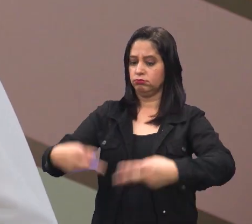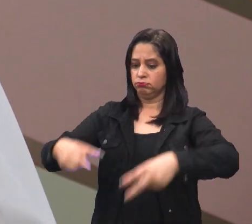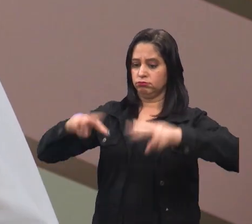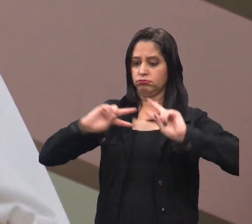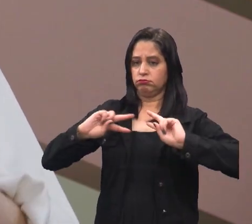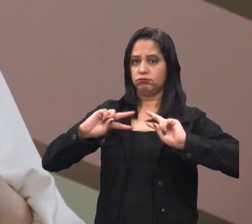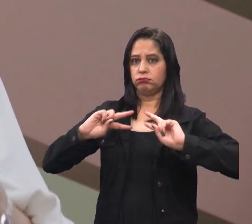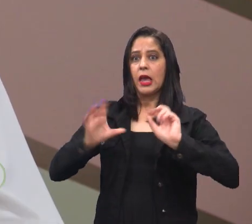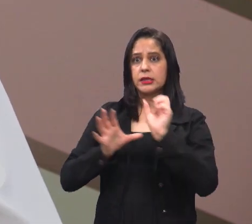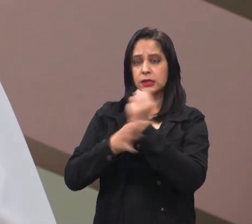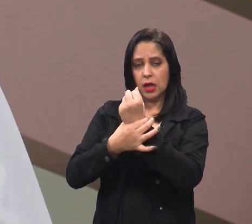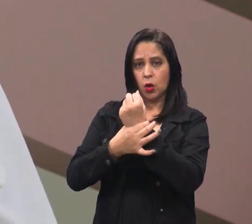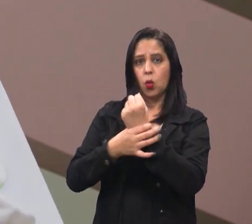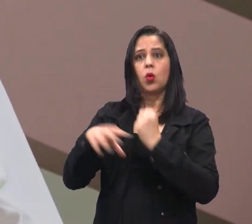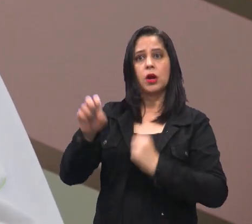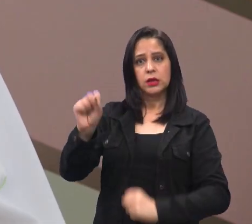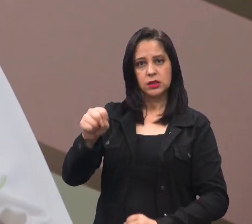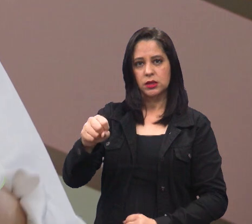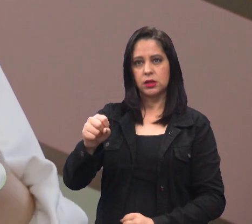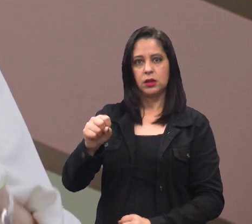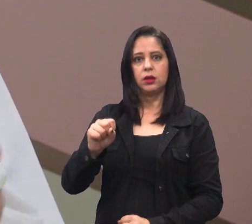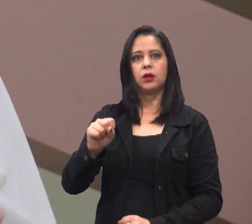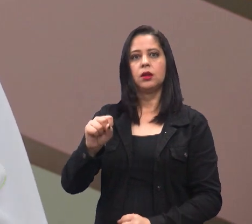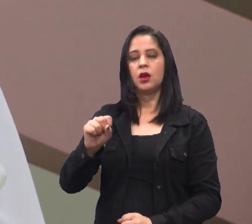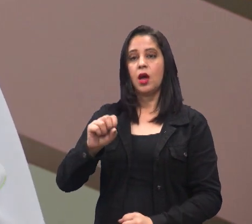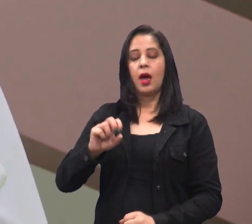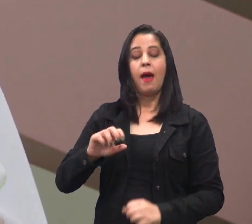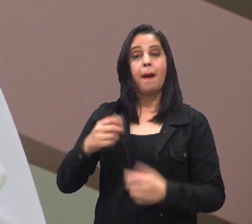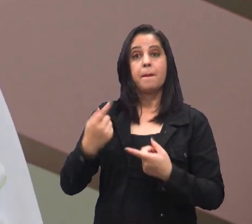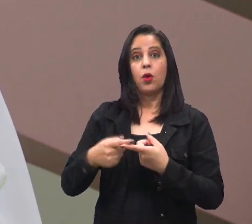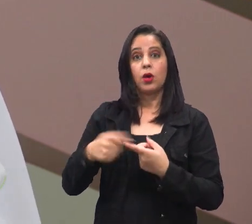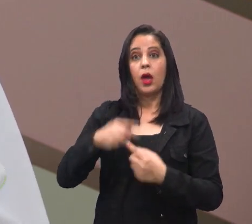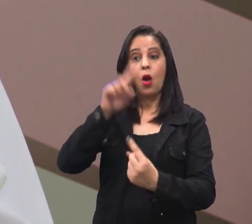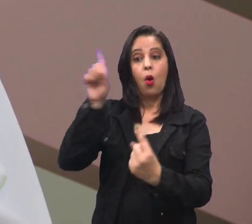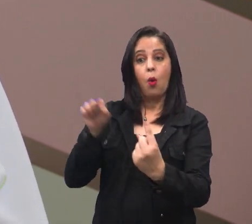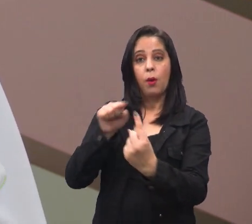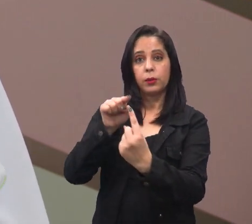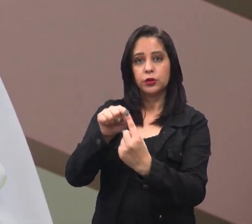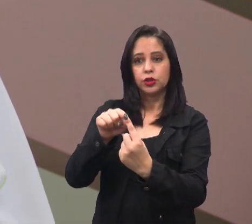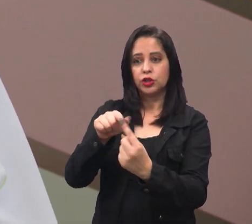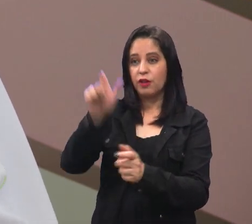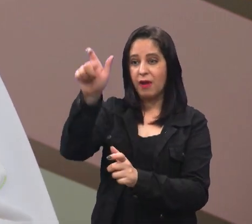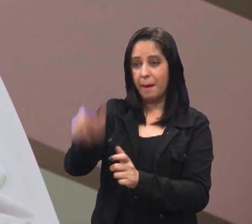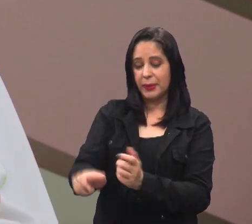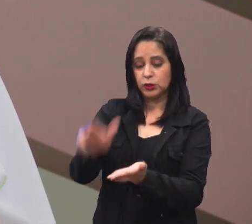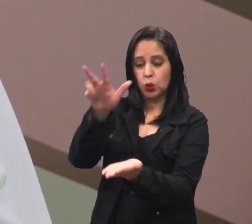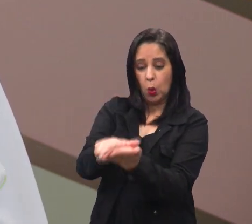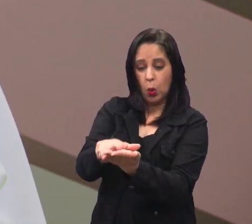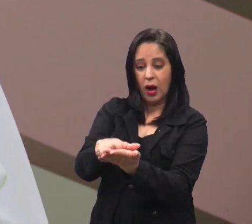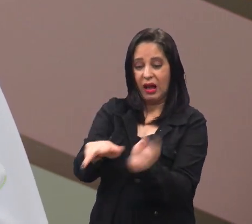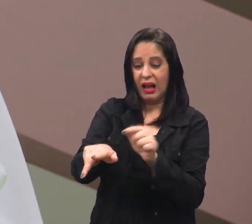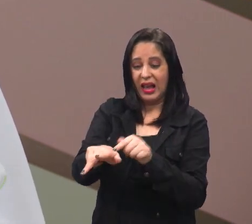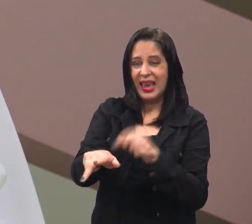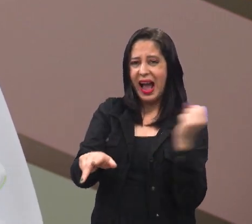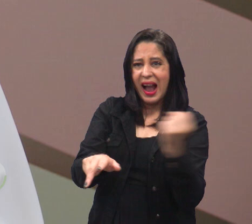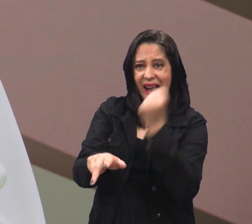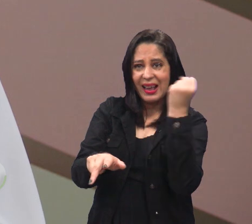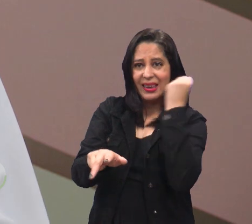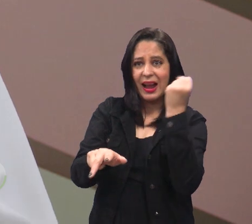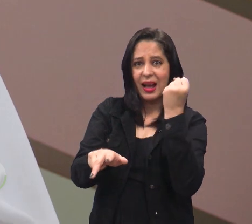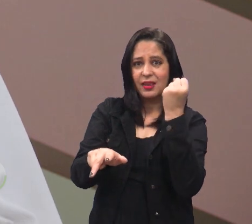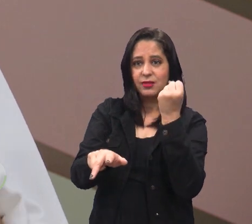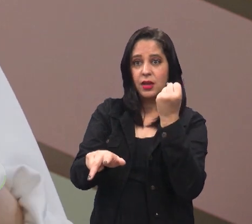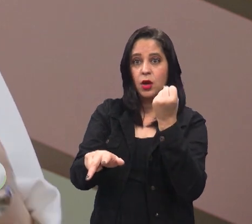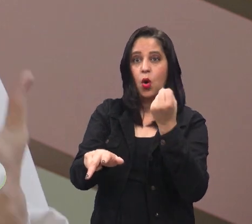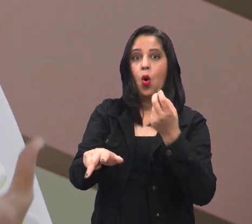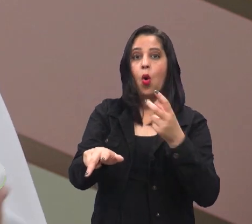transfusão não é para causar mal, é para tirar aquele paciente de uma situação crítica, de uma situação mais grave, e